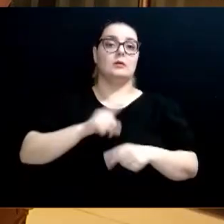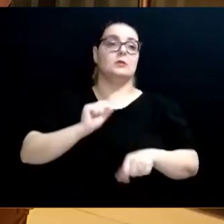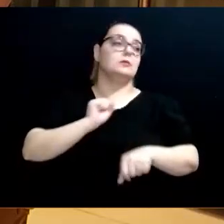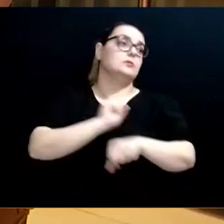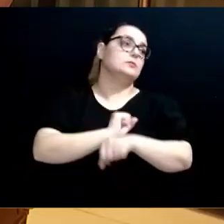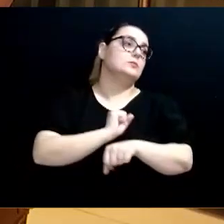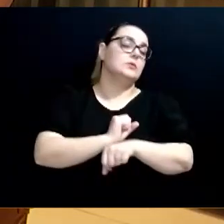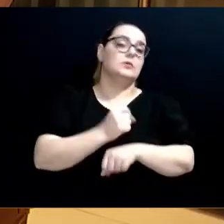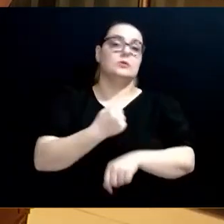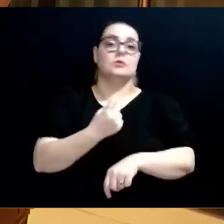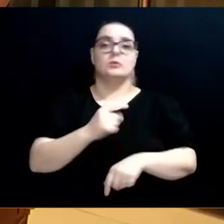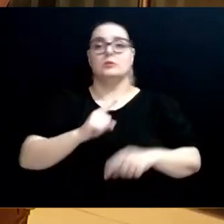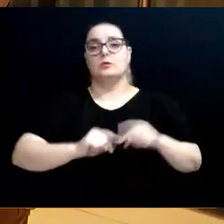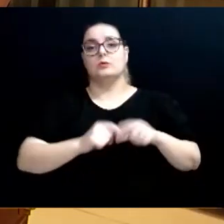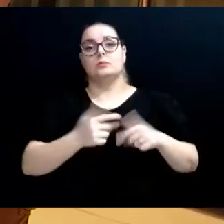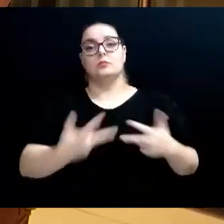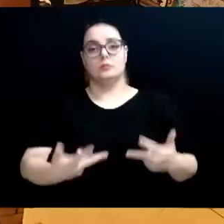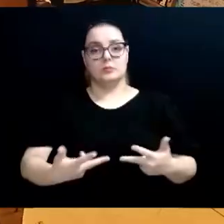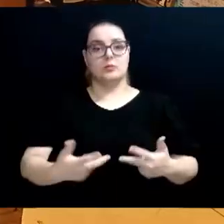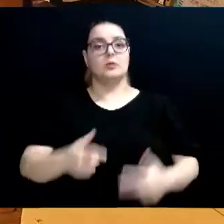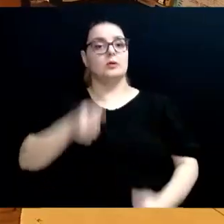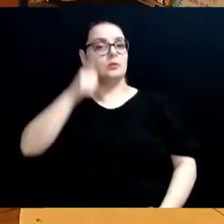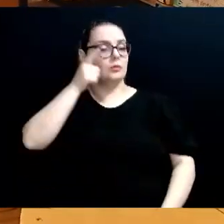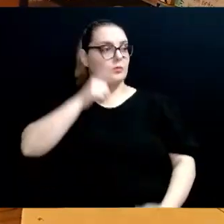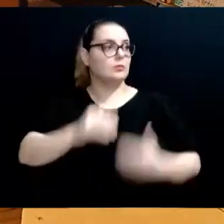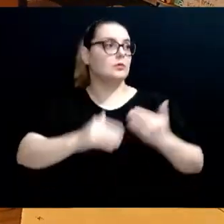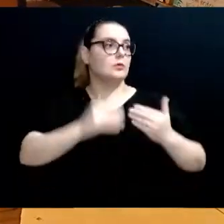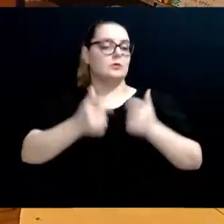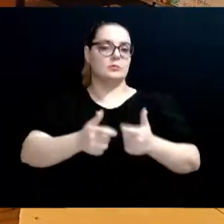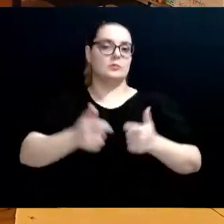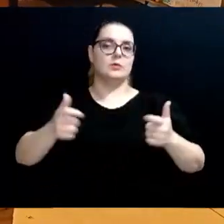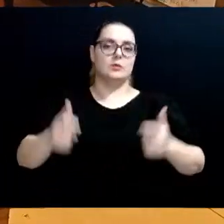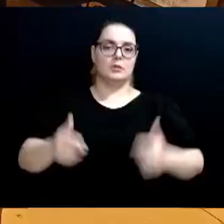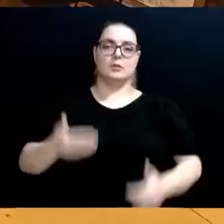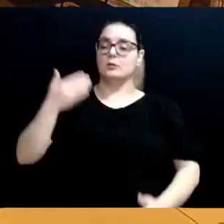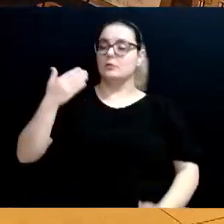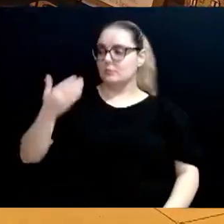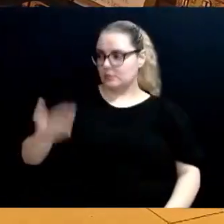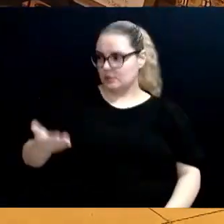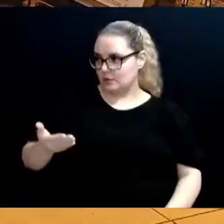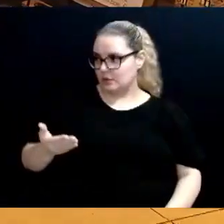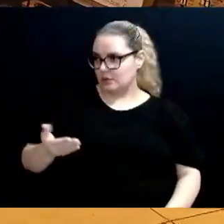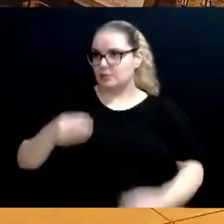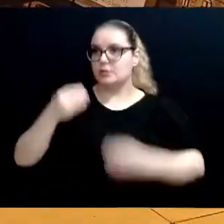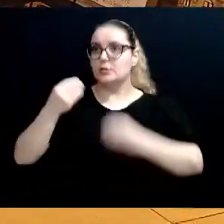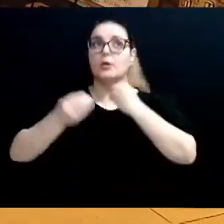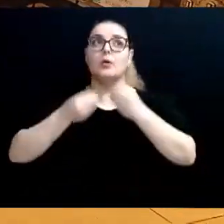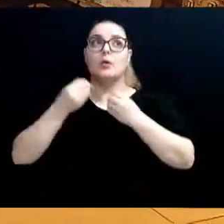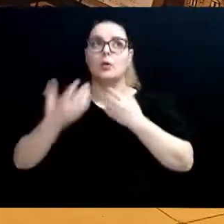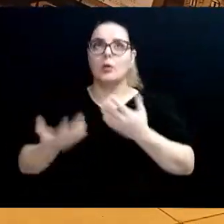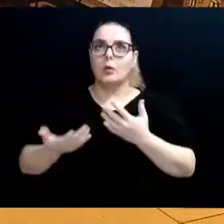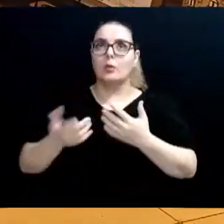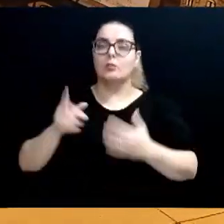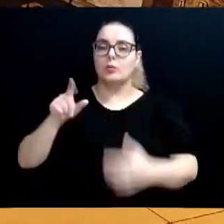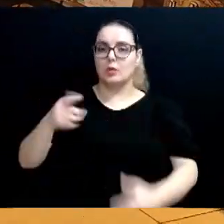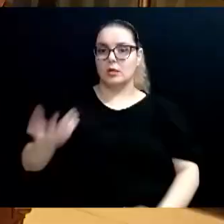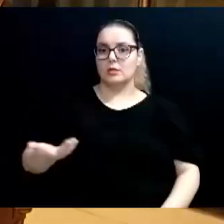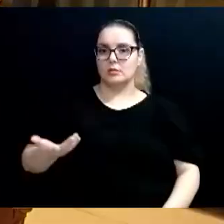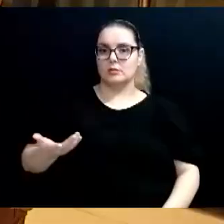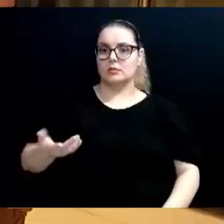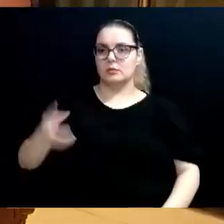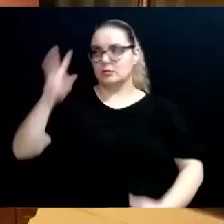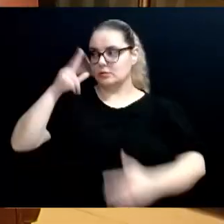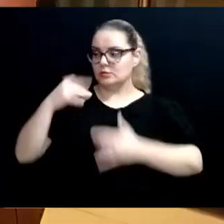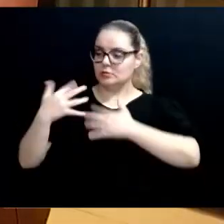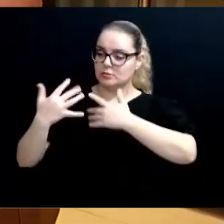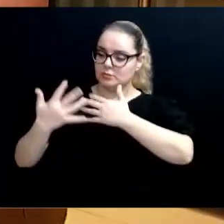Isso para eles é muito rico, né? Porque eles também não ficam só num produto, eles conseguem também expandir e crescer. E